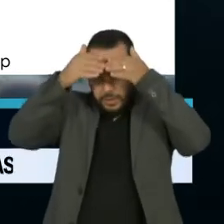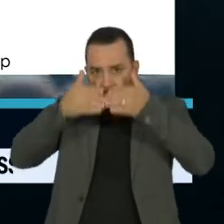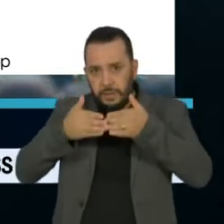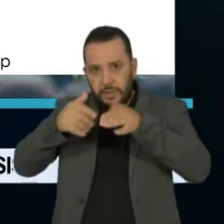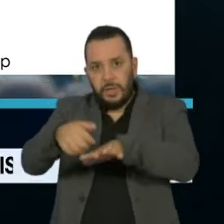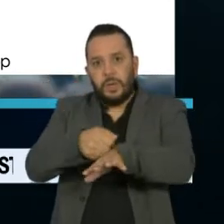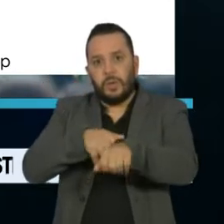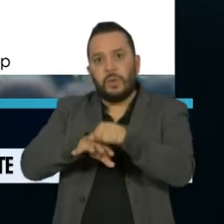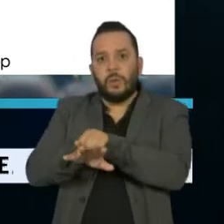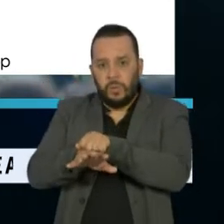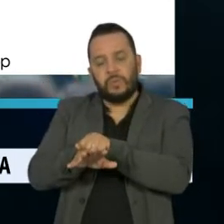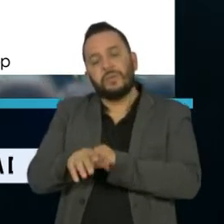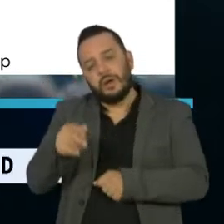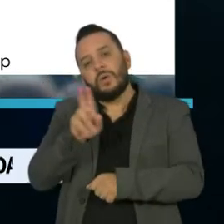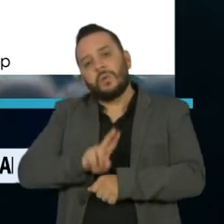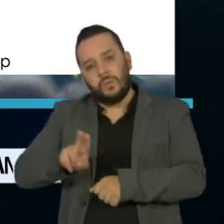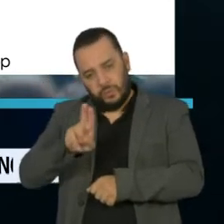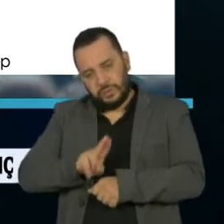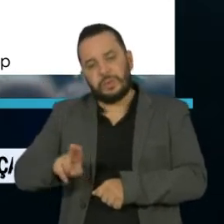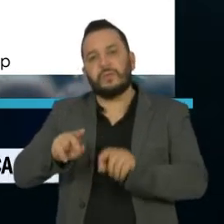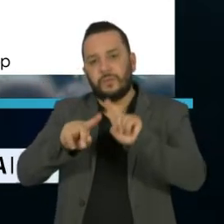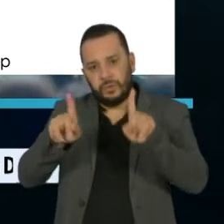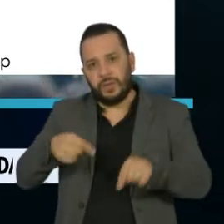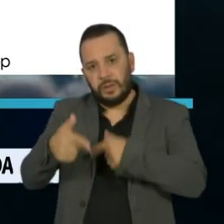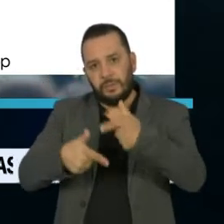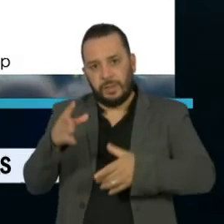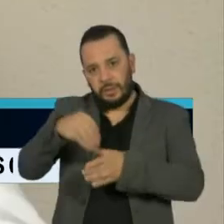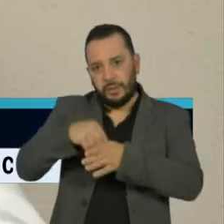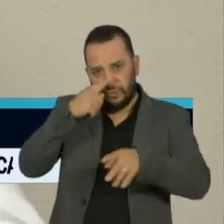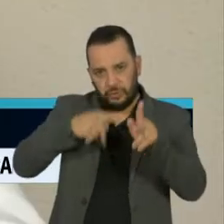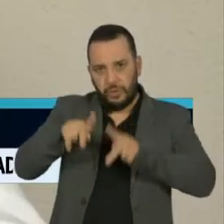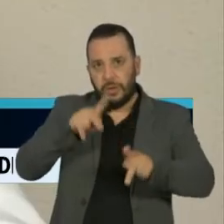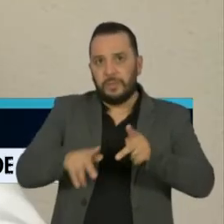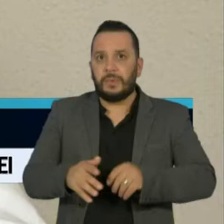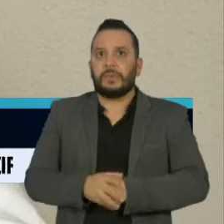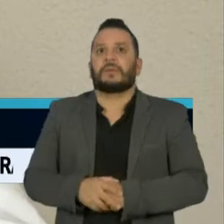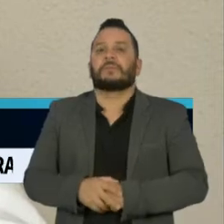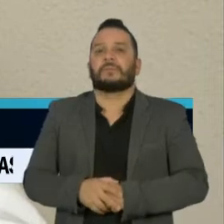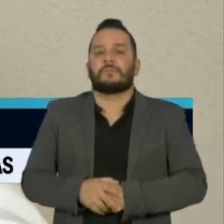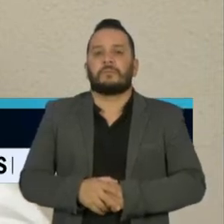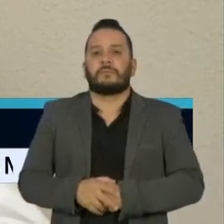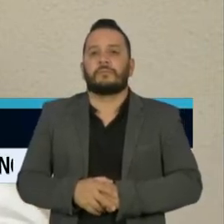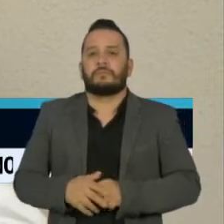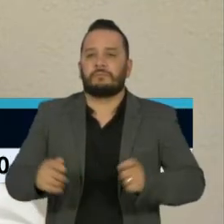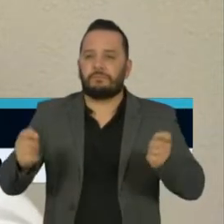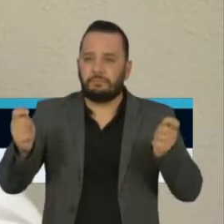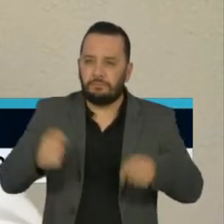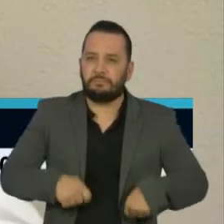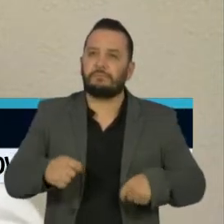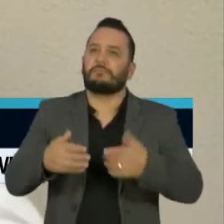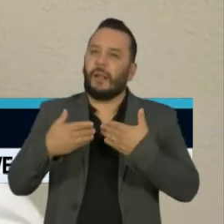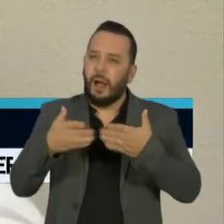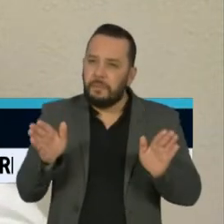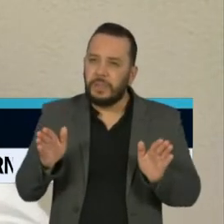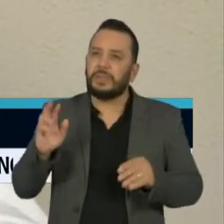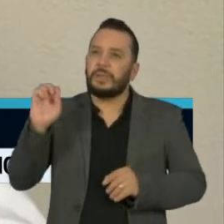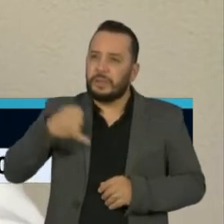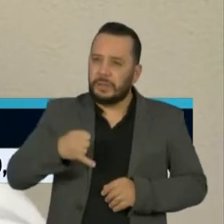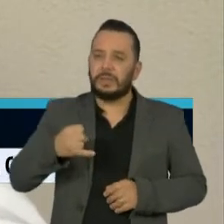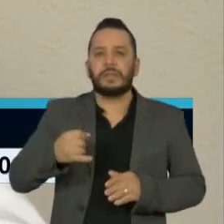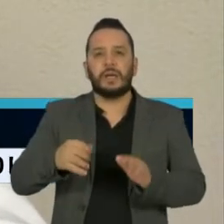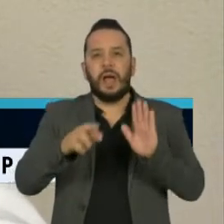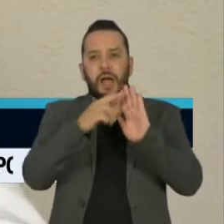luvas pelos funcionários dos estabelecimentos. Nós temos toda a possibilidade de abrir,